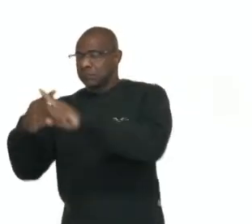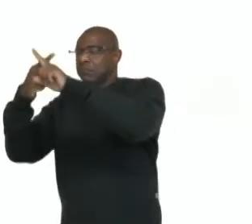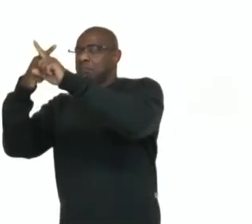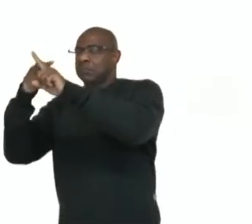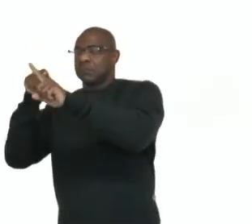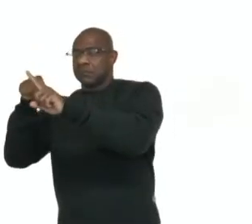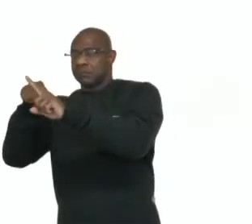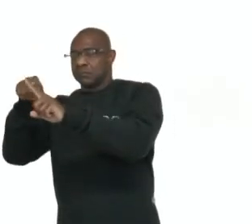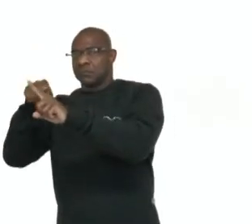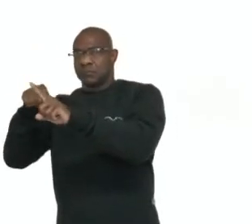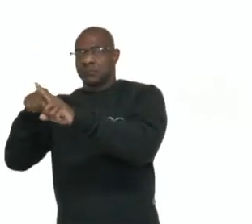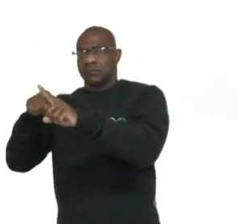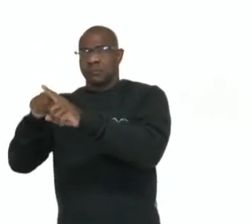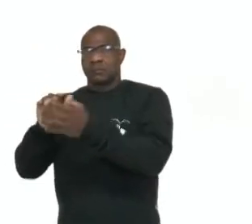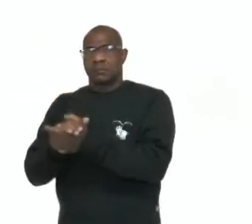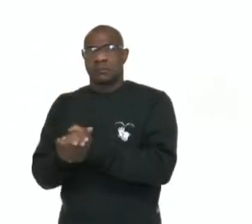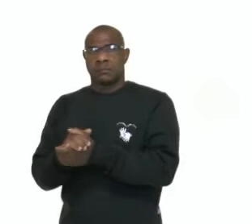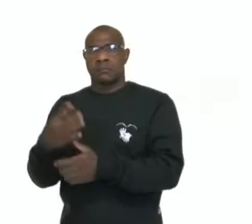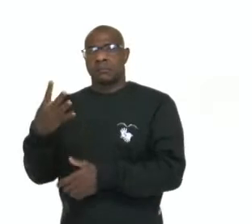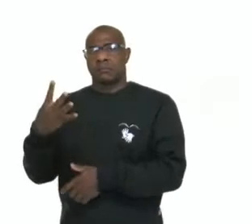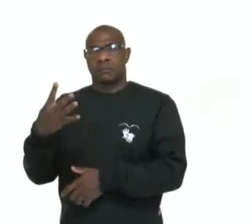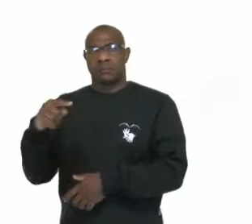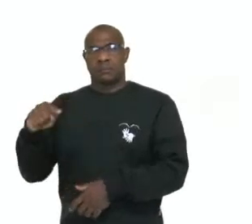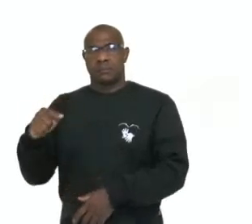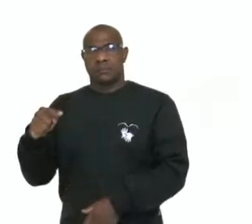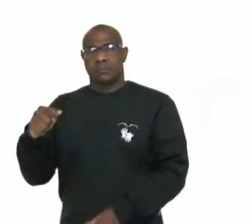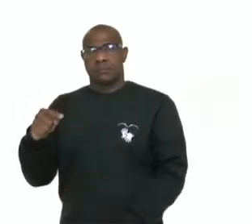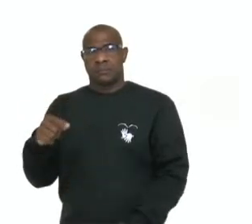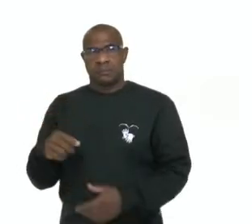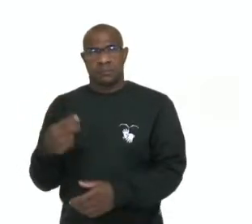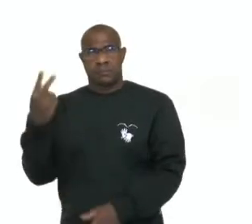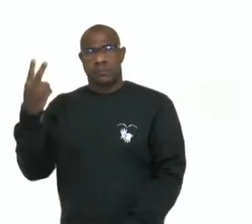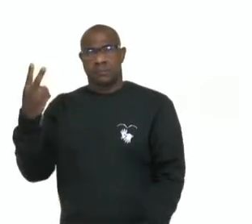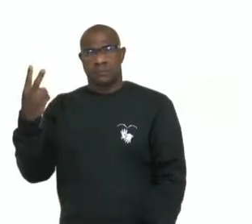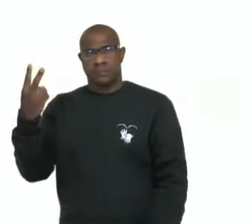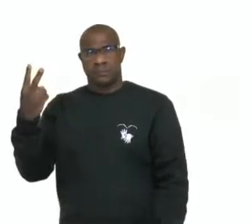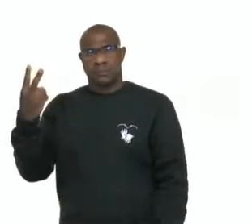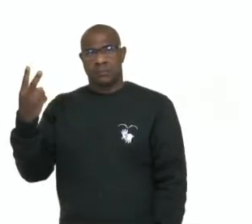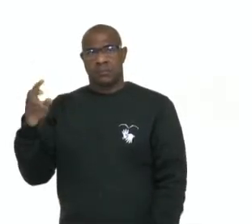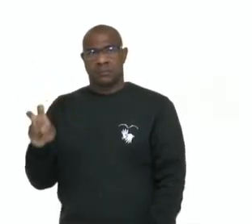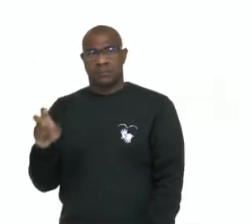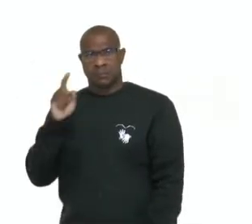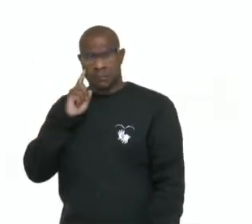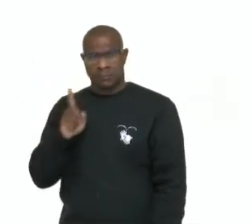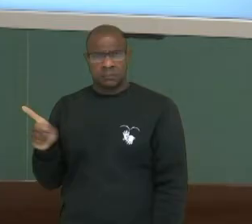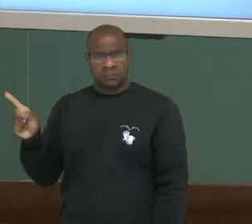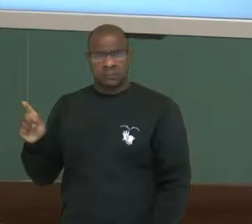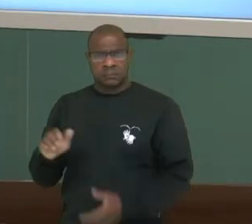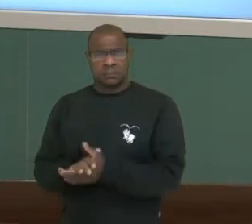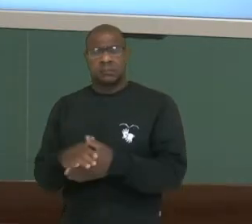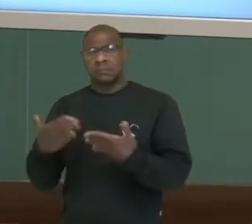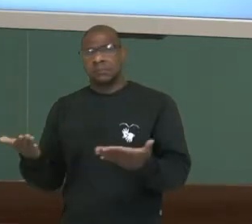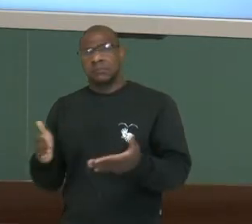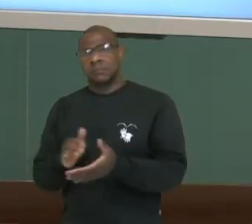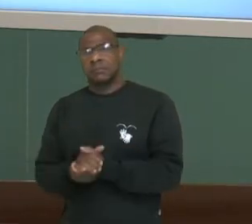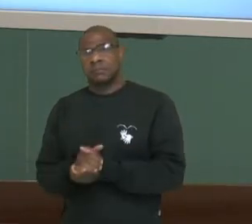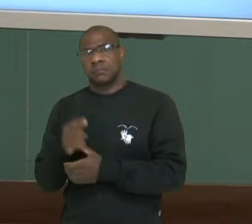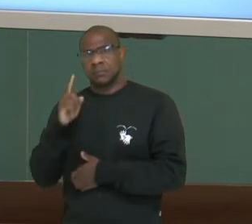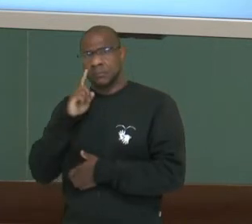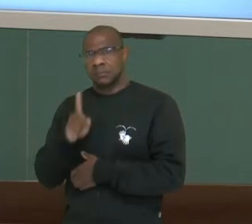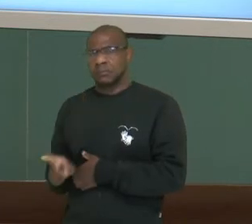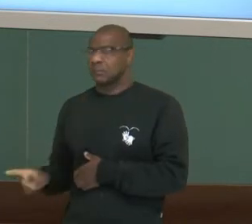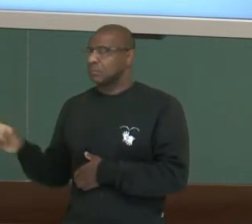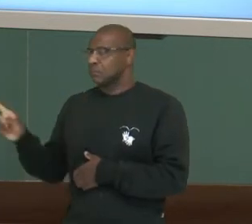e menos 5 meio. 4 para o x, que é a abscissa, e menos 5 meios, que é o menos